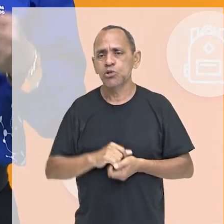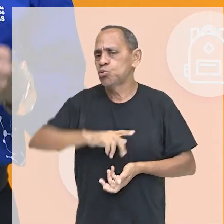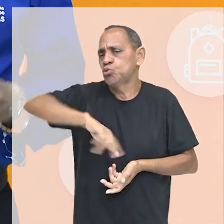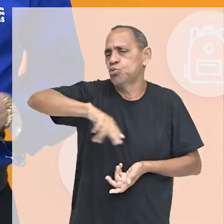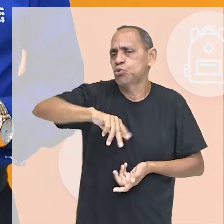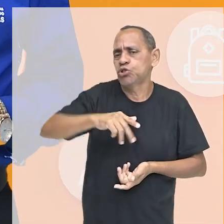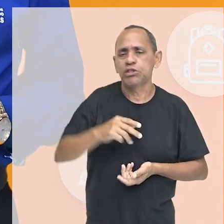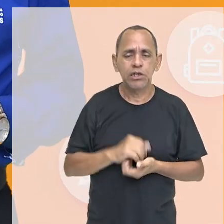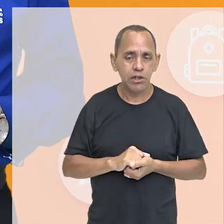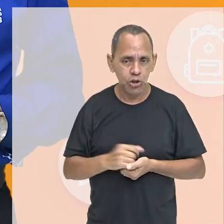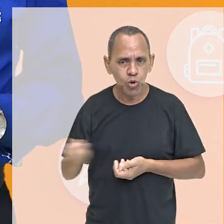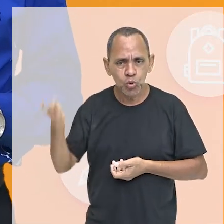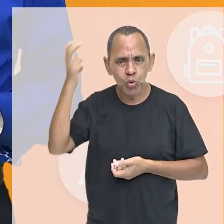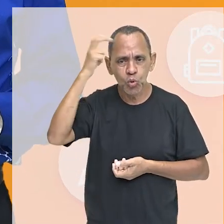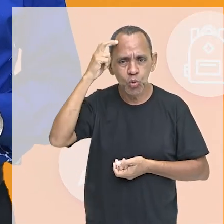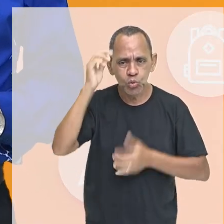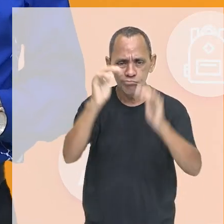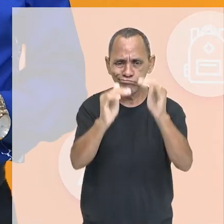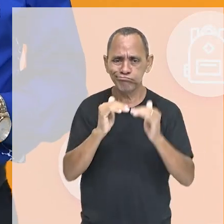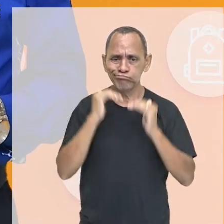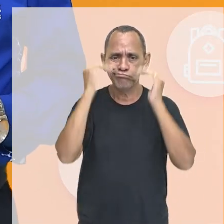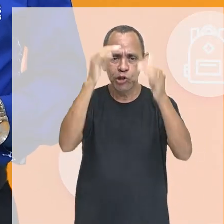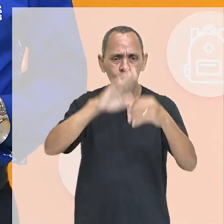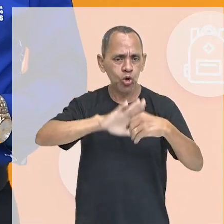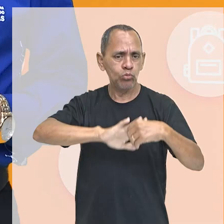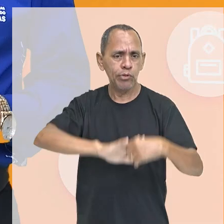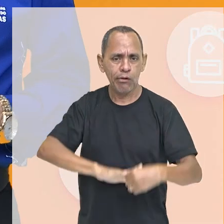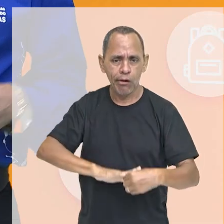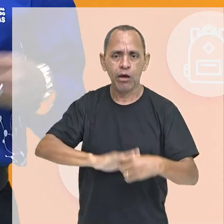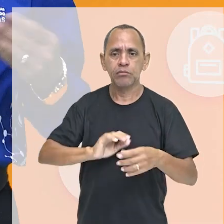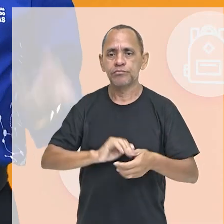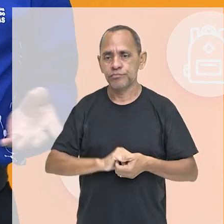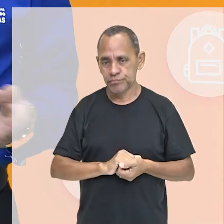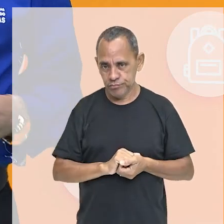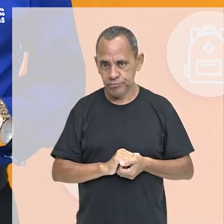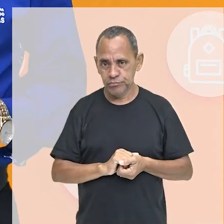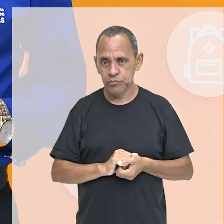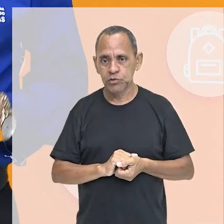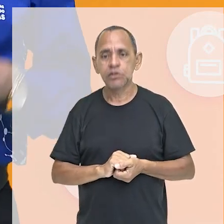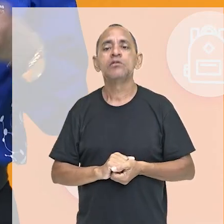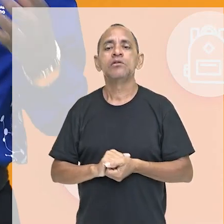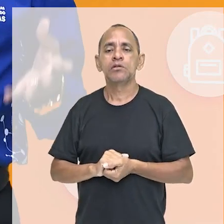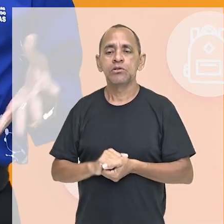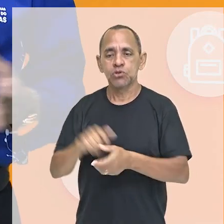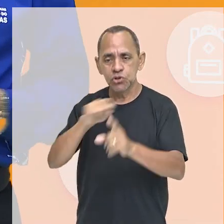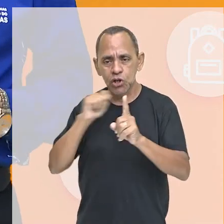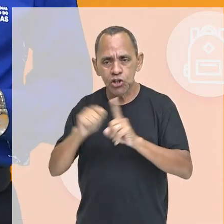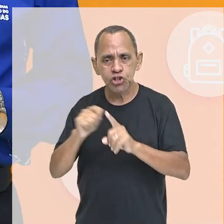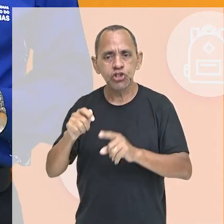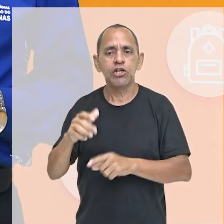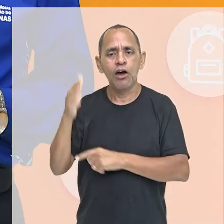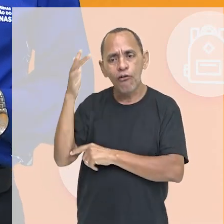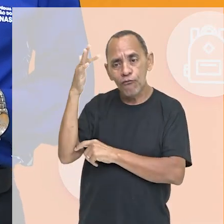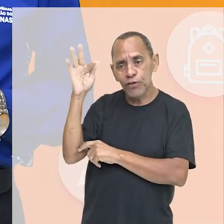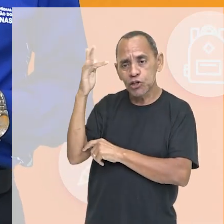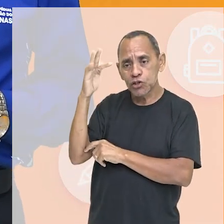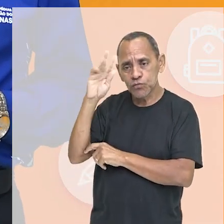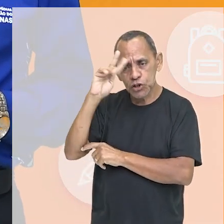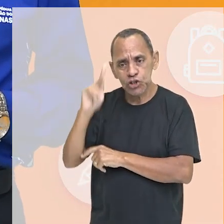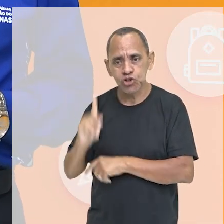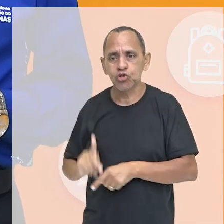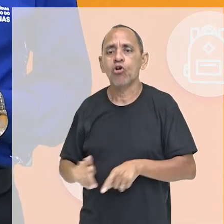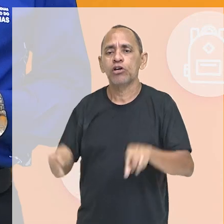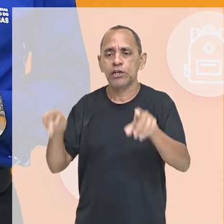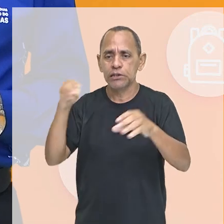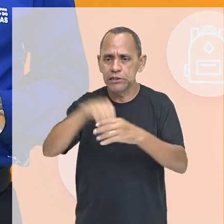E em nossos estudos sobre cultura, tanto em sociologia quanto em filosofia, na história, nós sabemos que